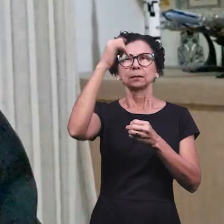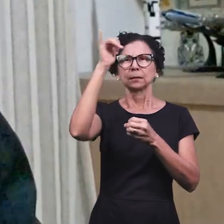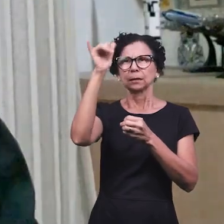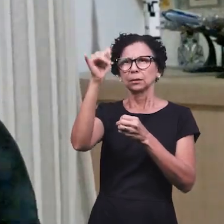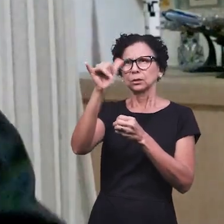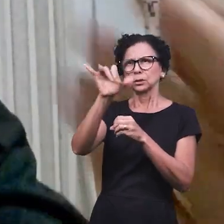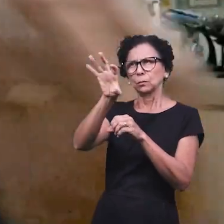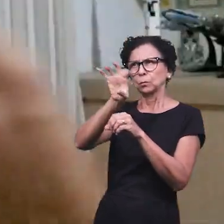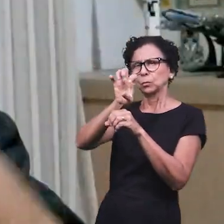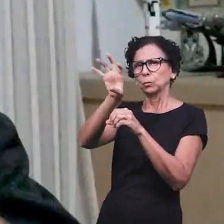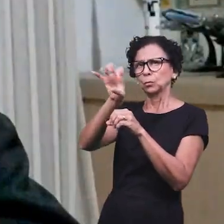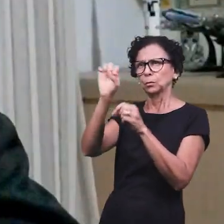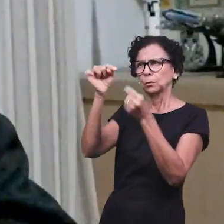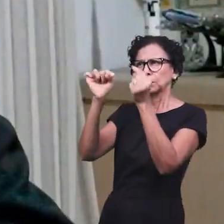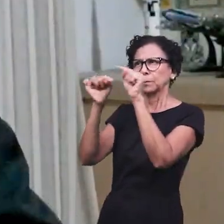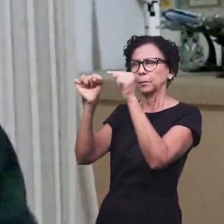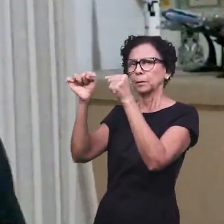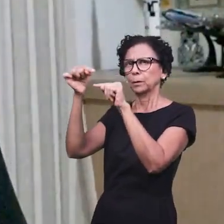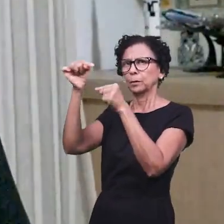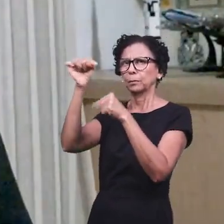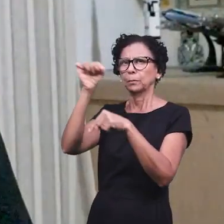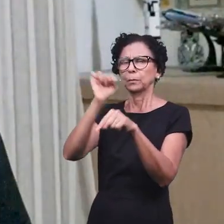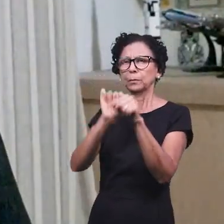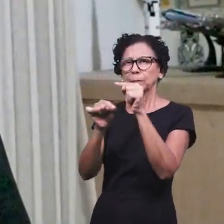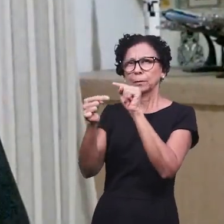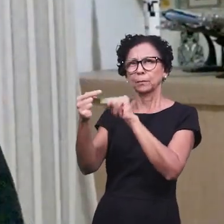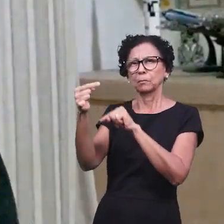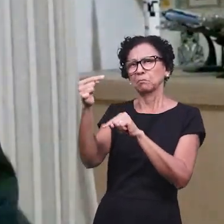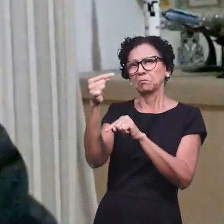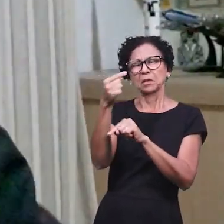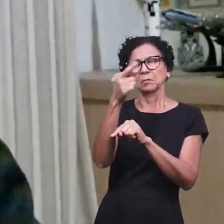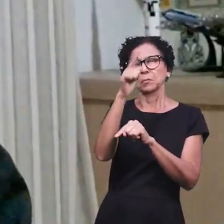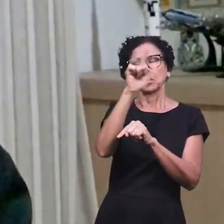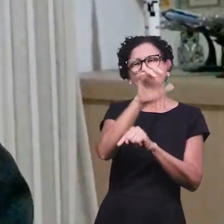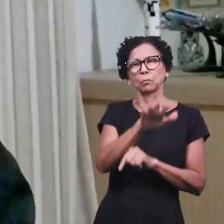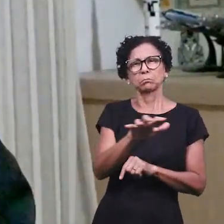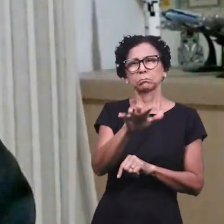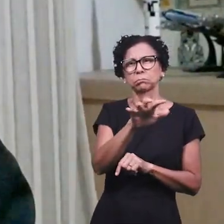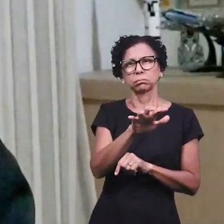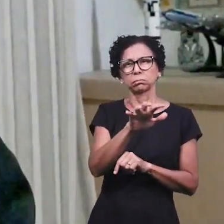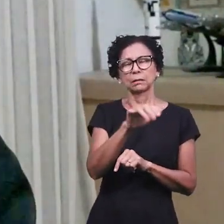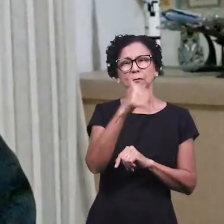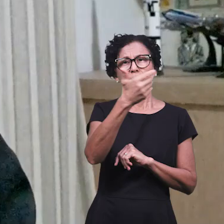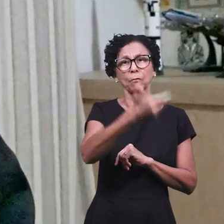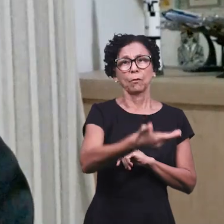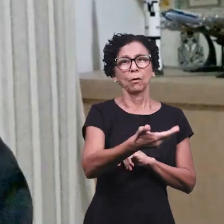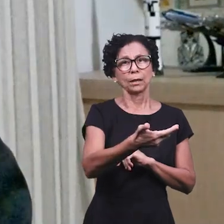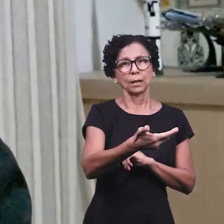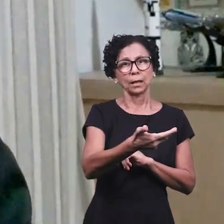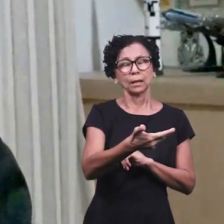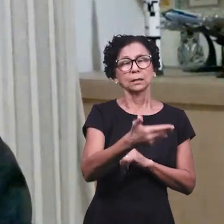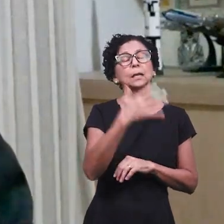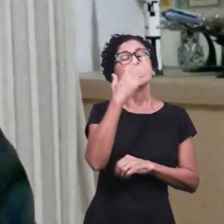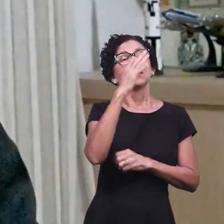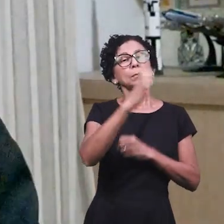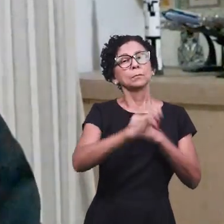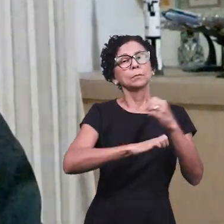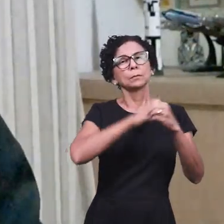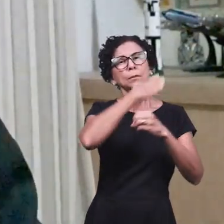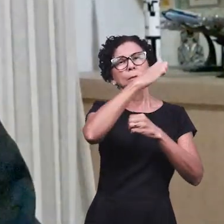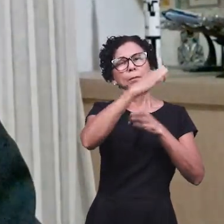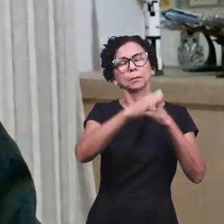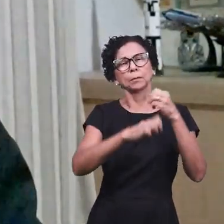ganha energia da partícula, passa por uma camada mais energética, uma órbita mais externa.